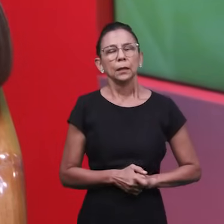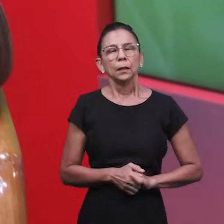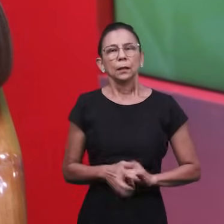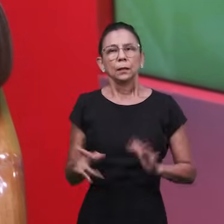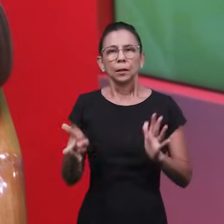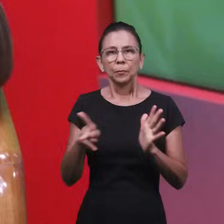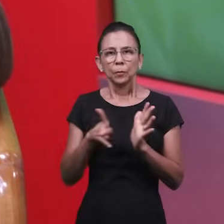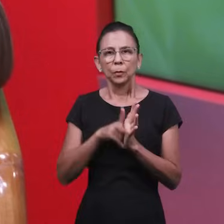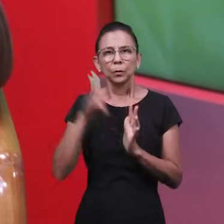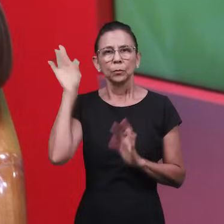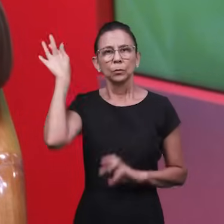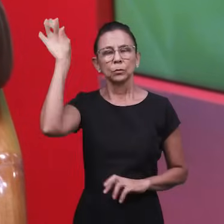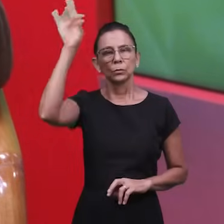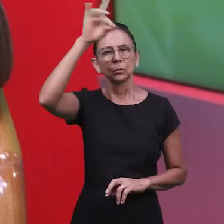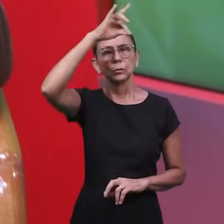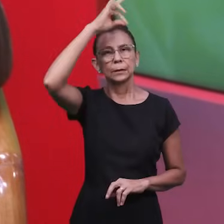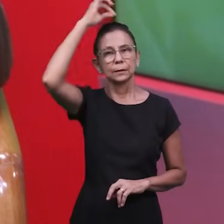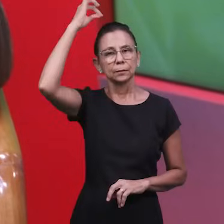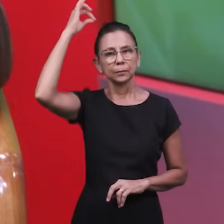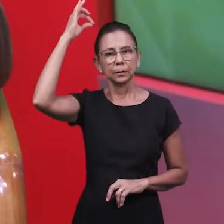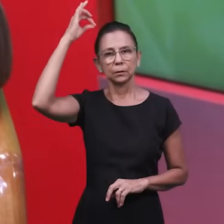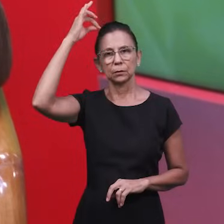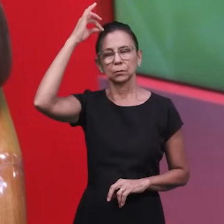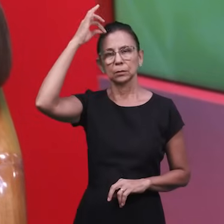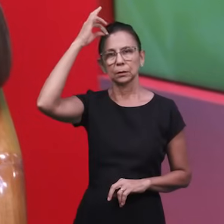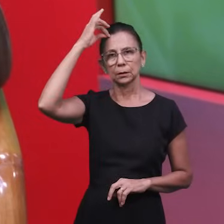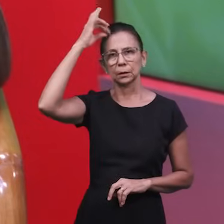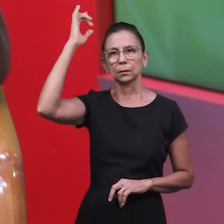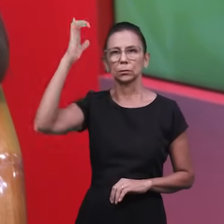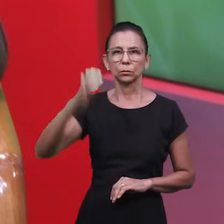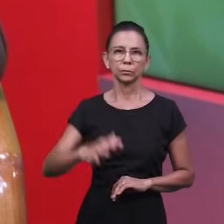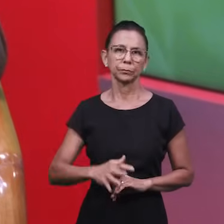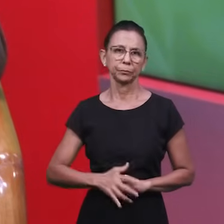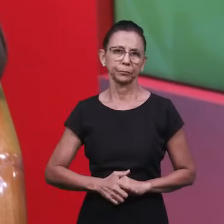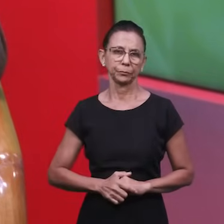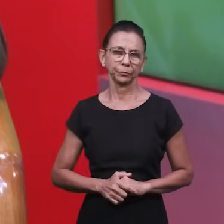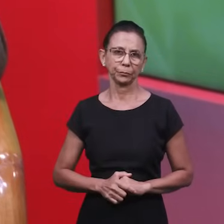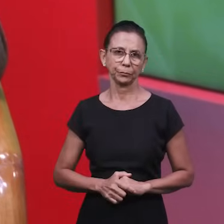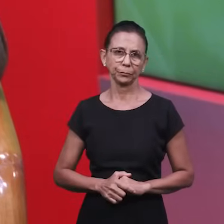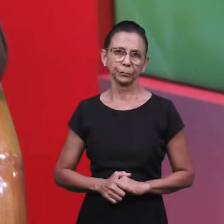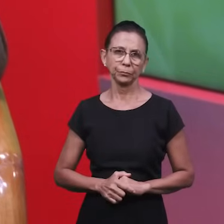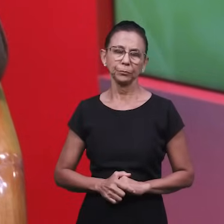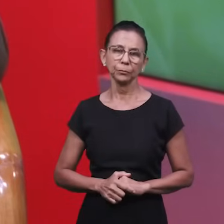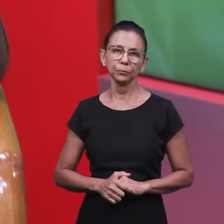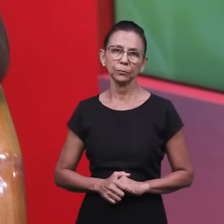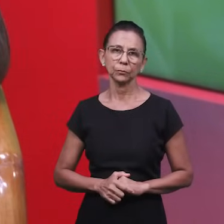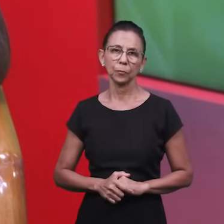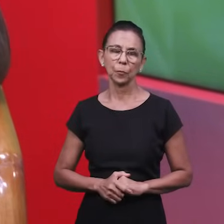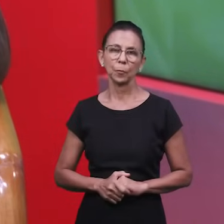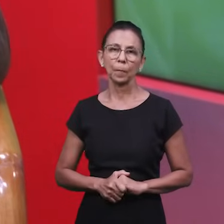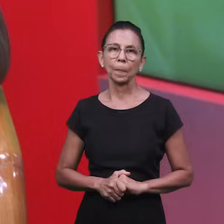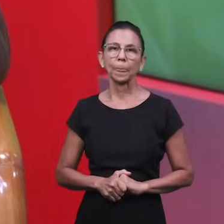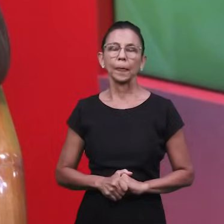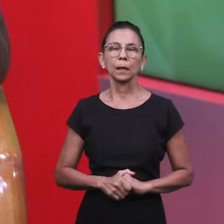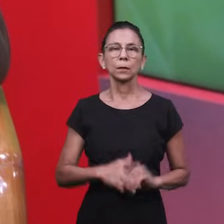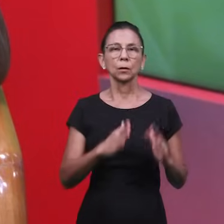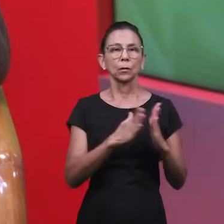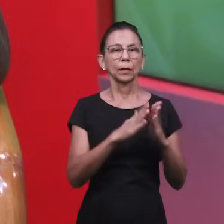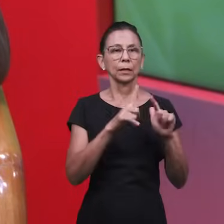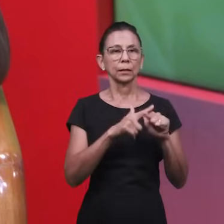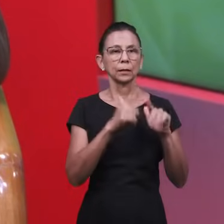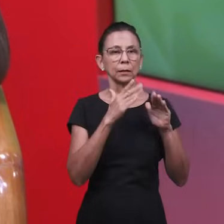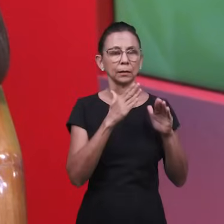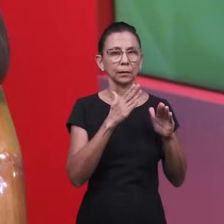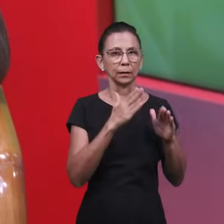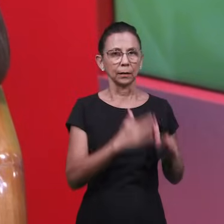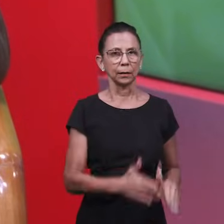igreja pelo seu noivo, seu Salvador, que é o Senhor Jesus. Então, esse